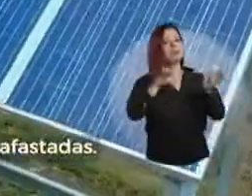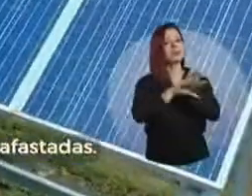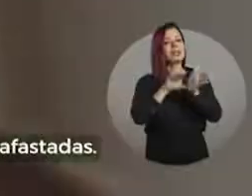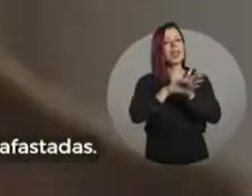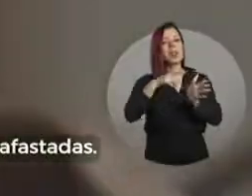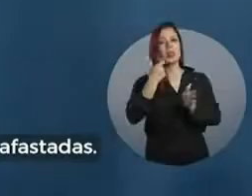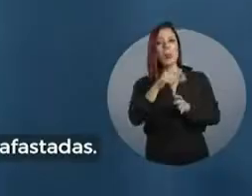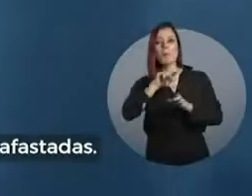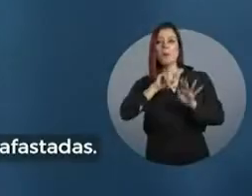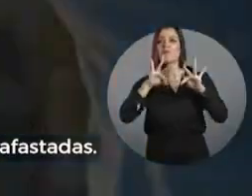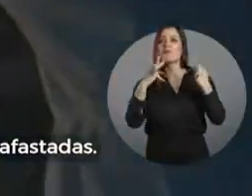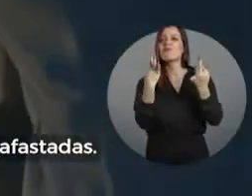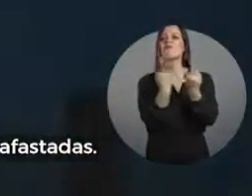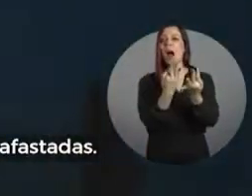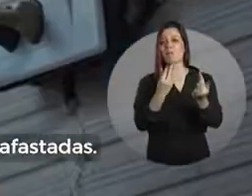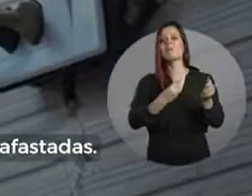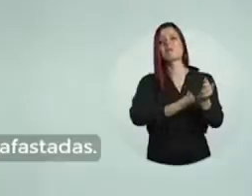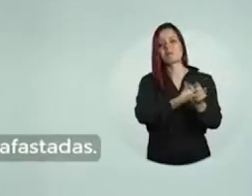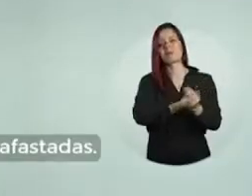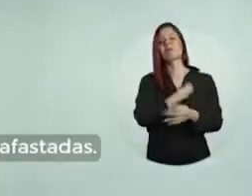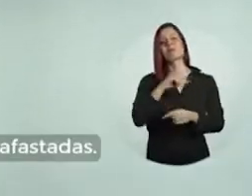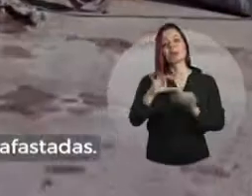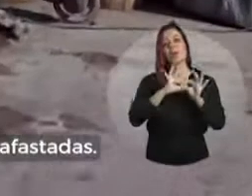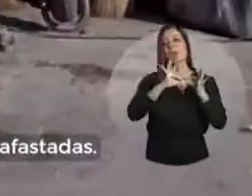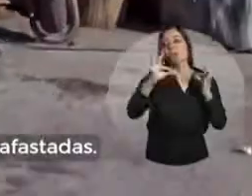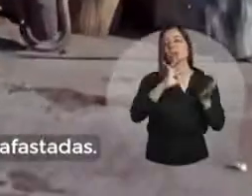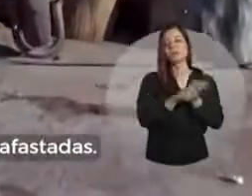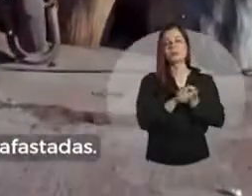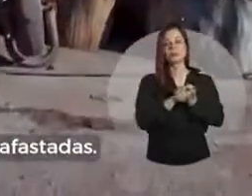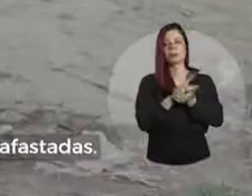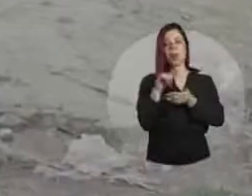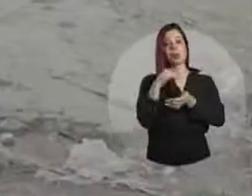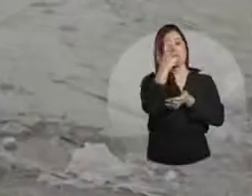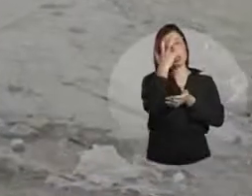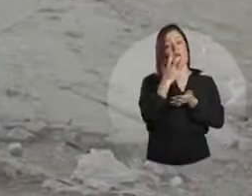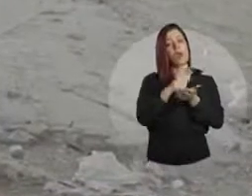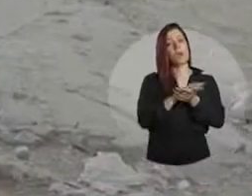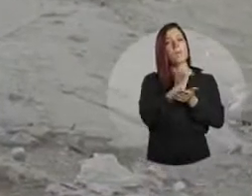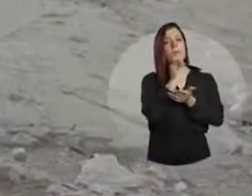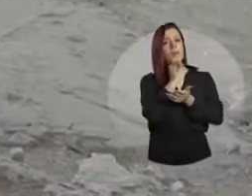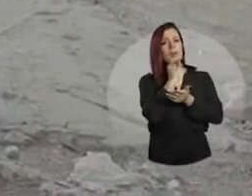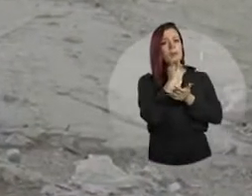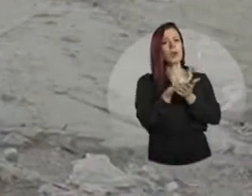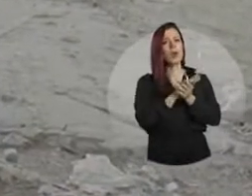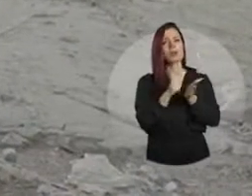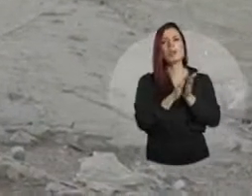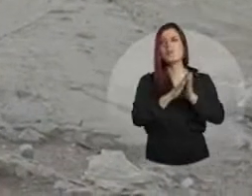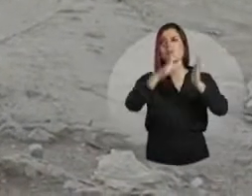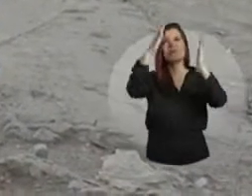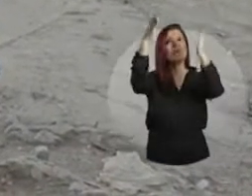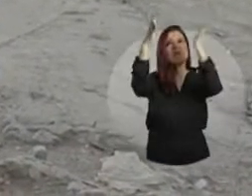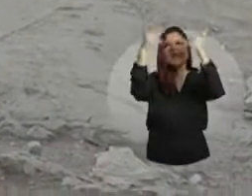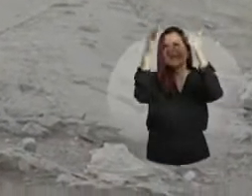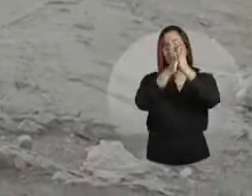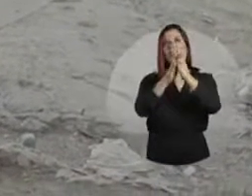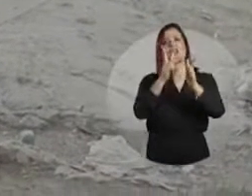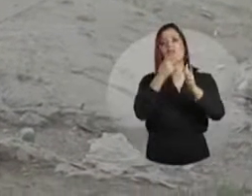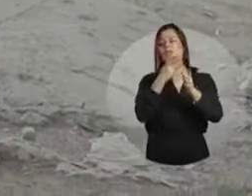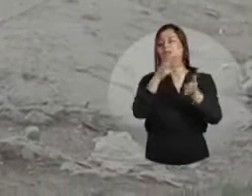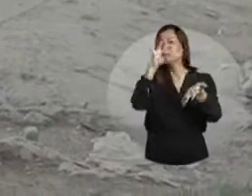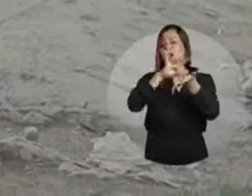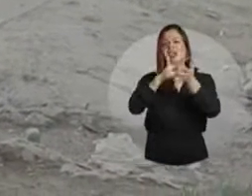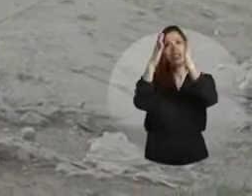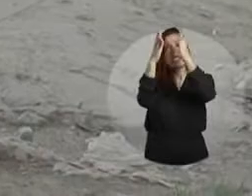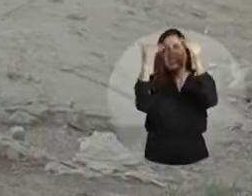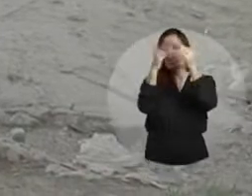energia elétrica já chegou para 2.000 famílias que vivem em regiões afastadas. Eu vou falar para o senhor, hein? Foi uma benção,